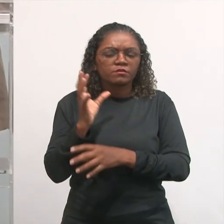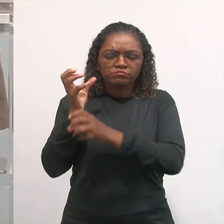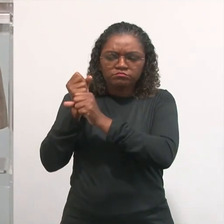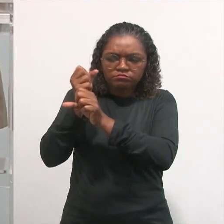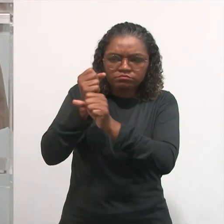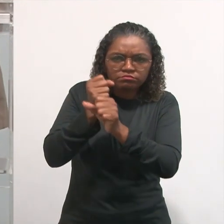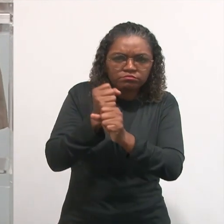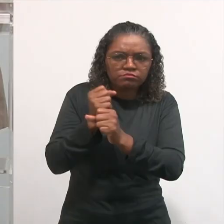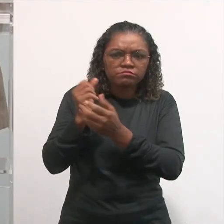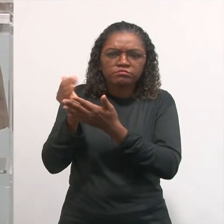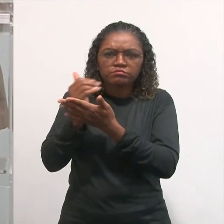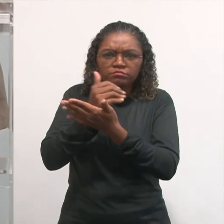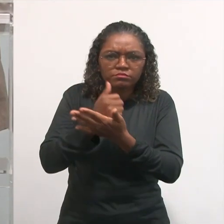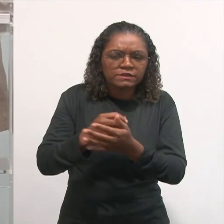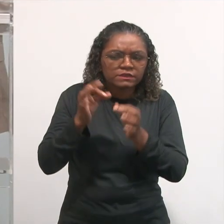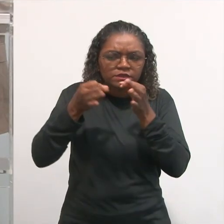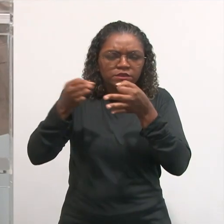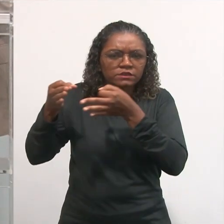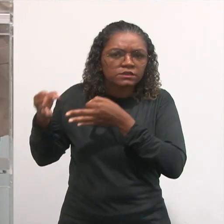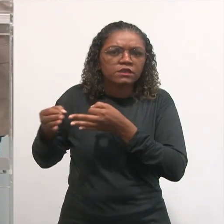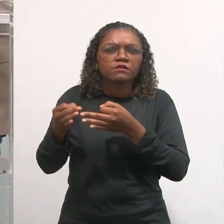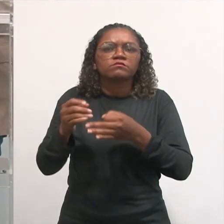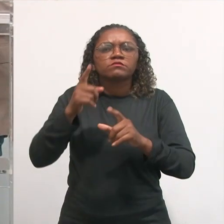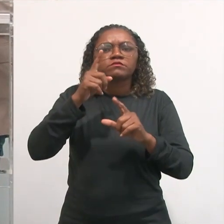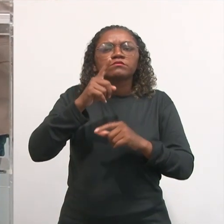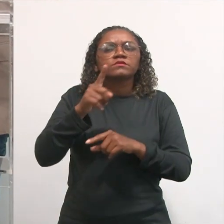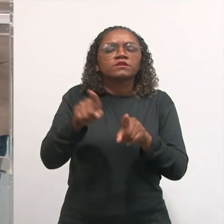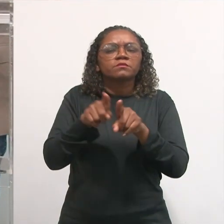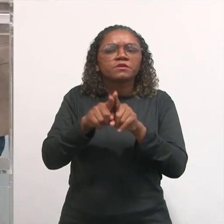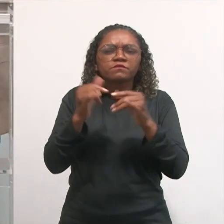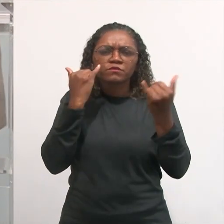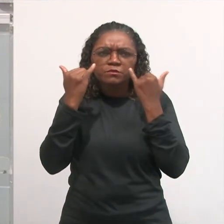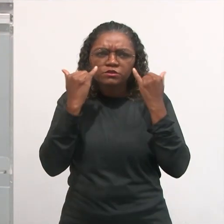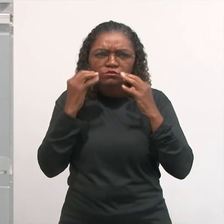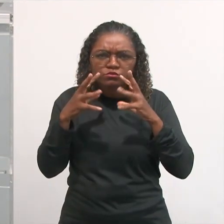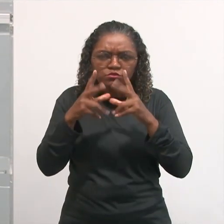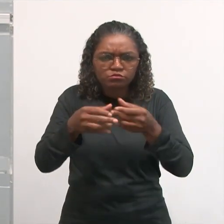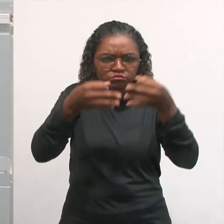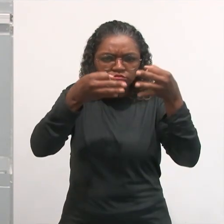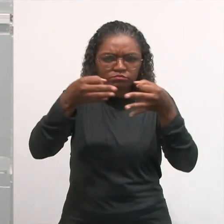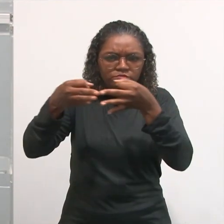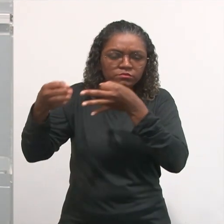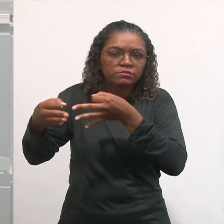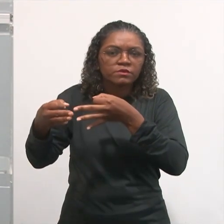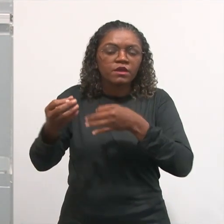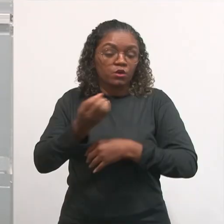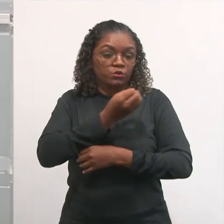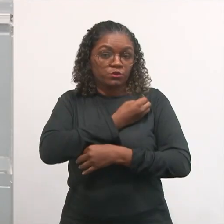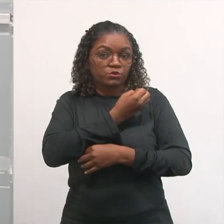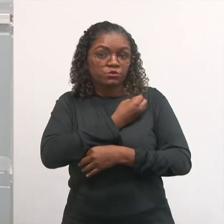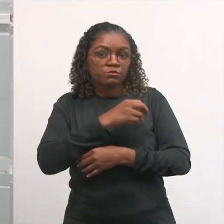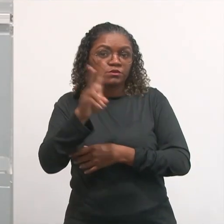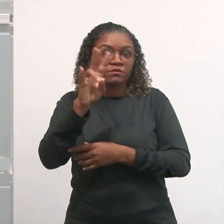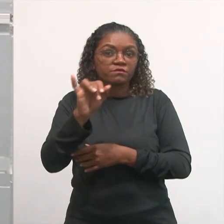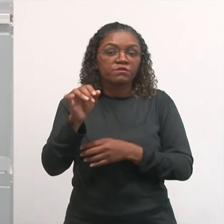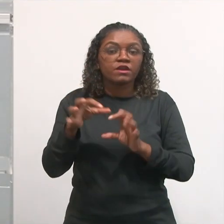forma correta, se todas as informações forem levantadas de forma correta, se todos os números vão permitir que eu depois possa gerar